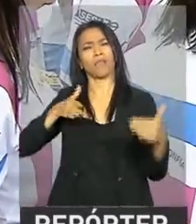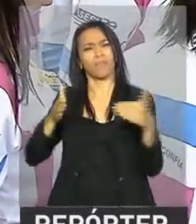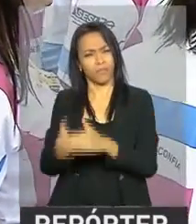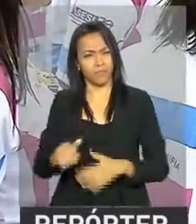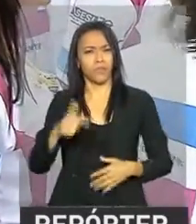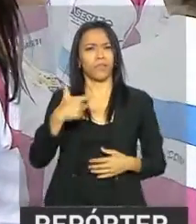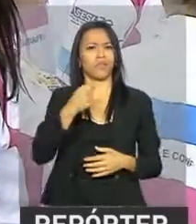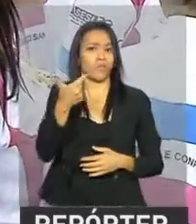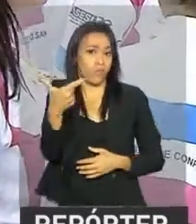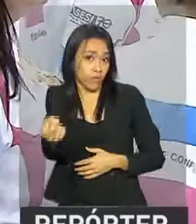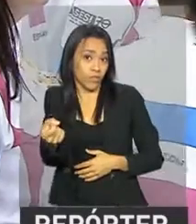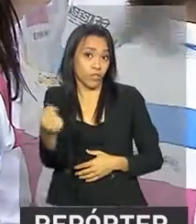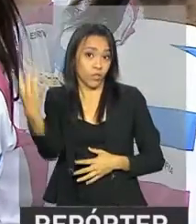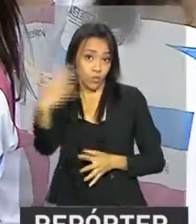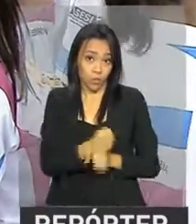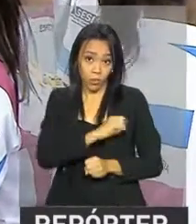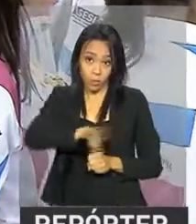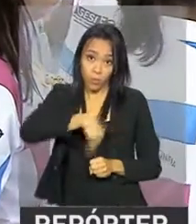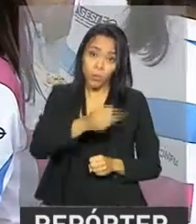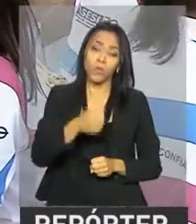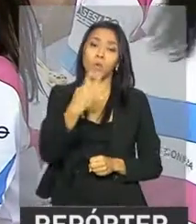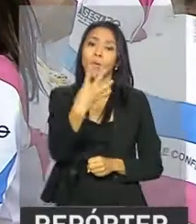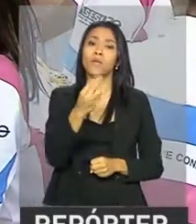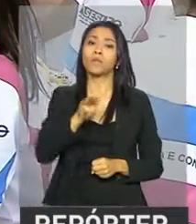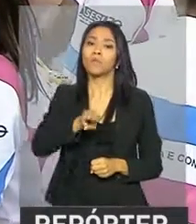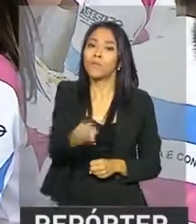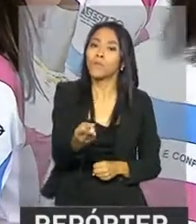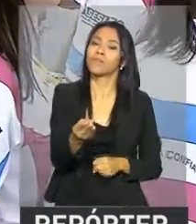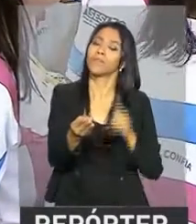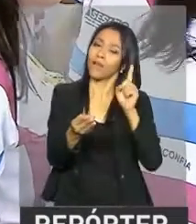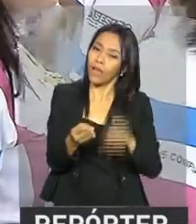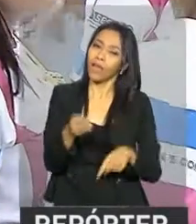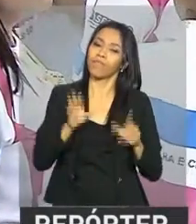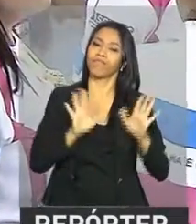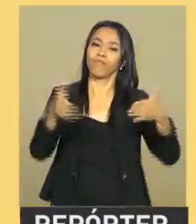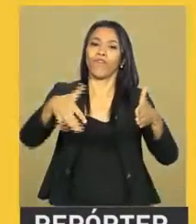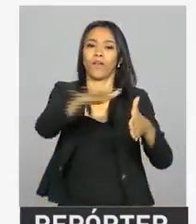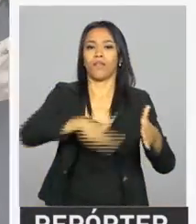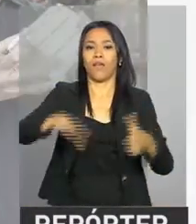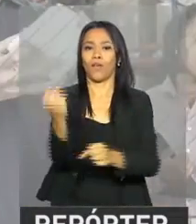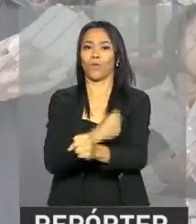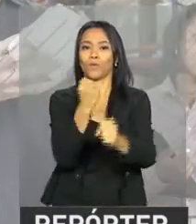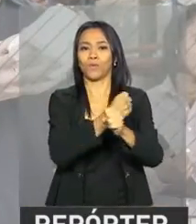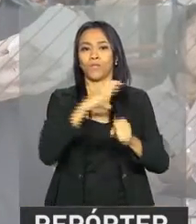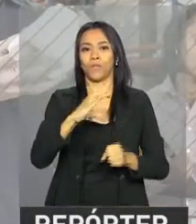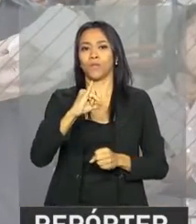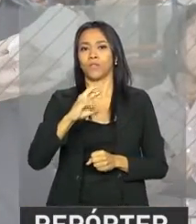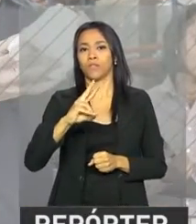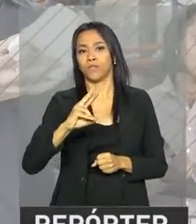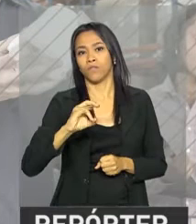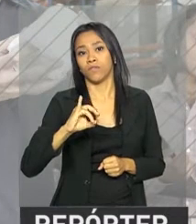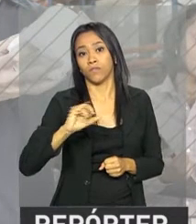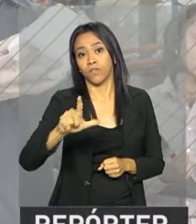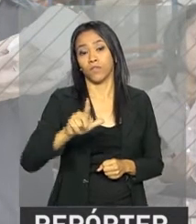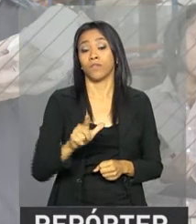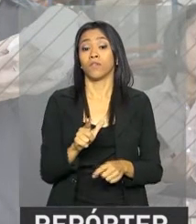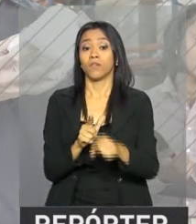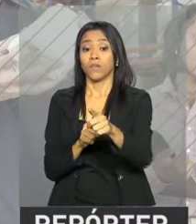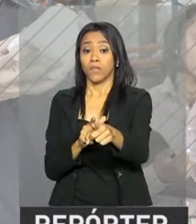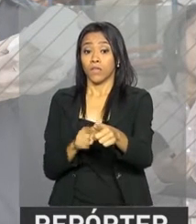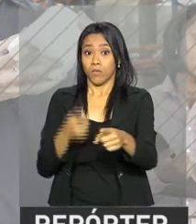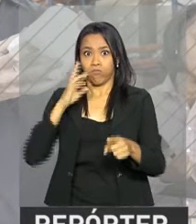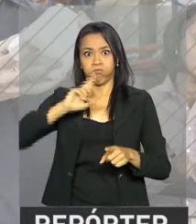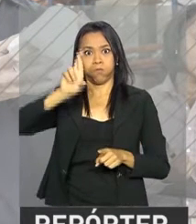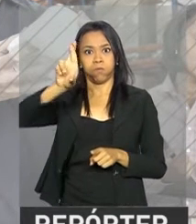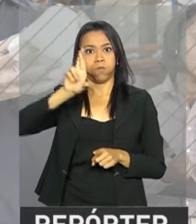2020. Desse total, quase 4 milhões são para a construção civil. Além da construção, lideram o ranking das